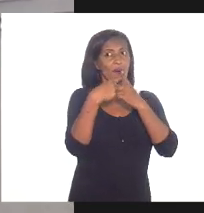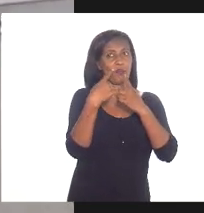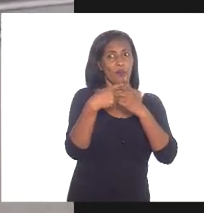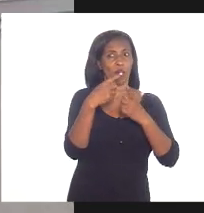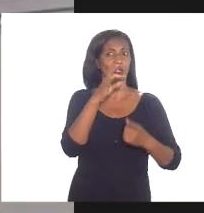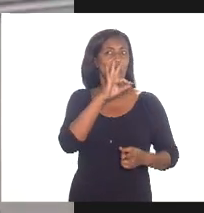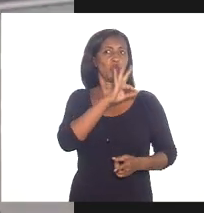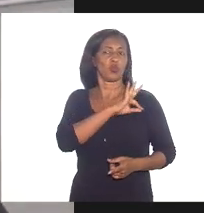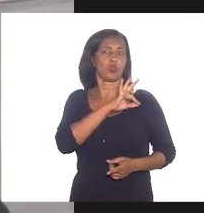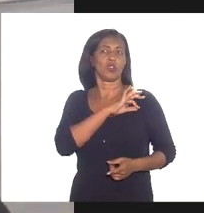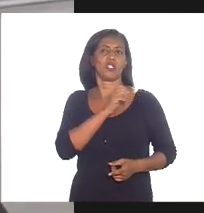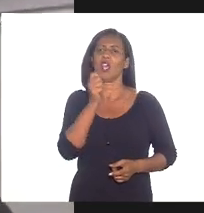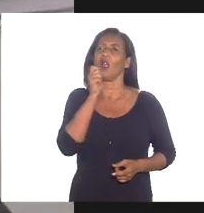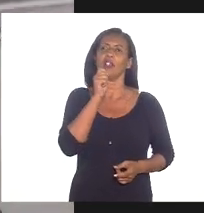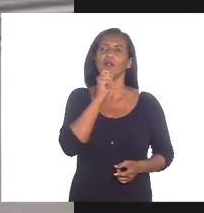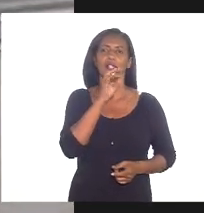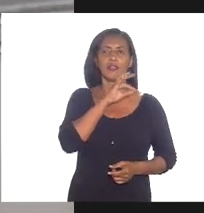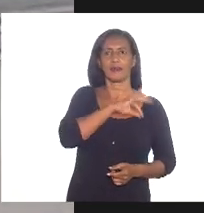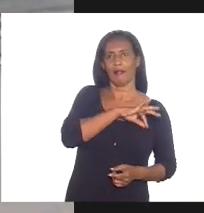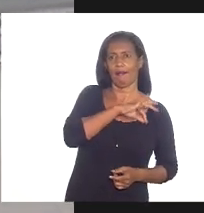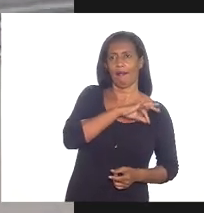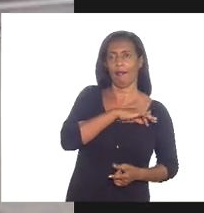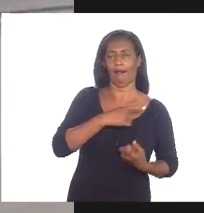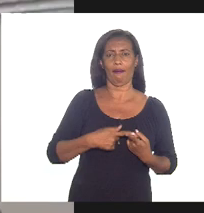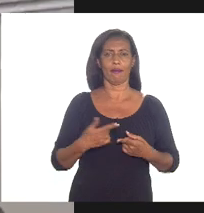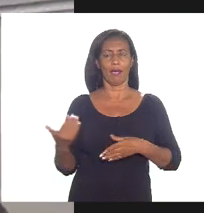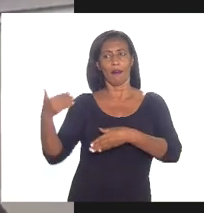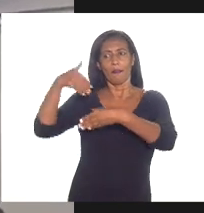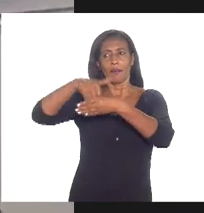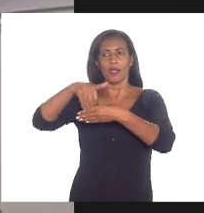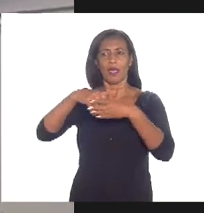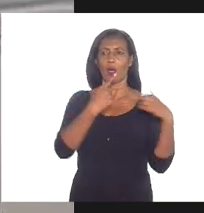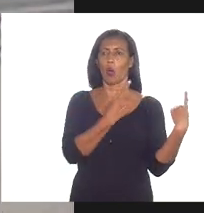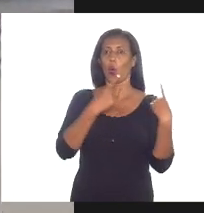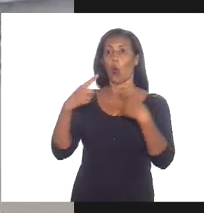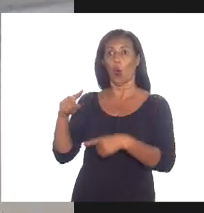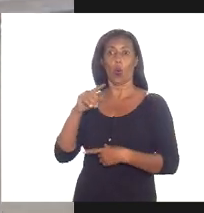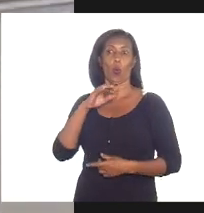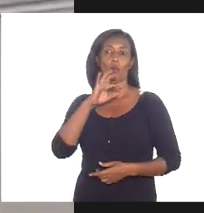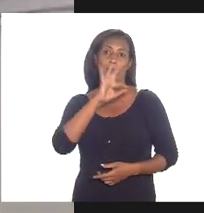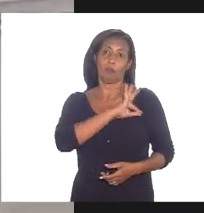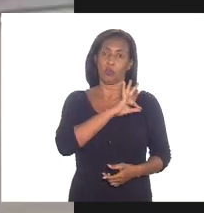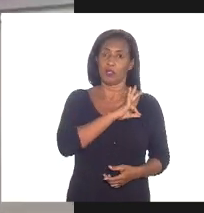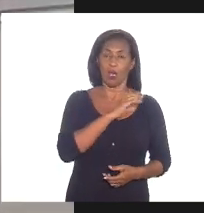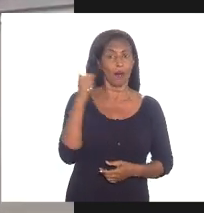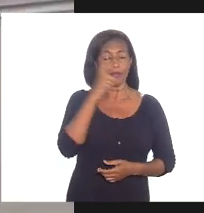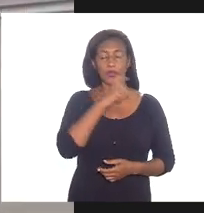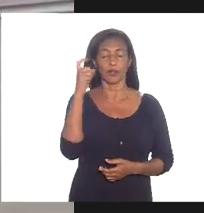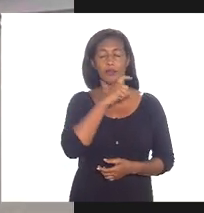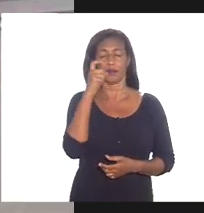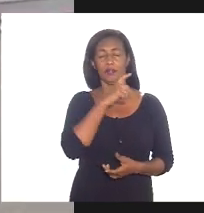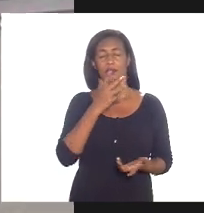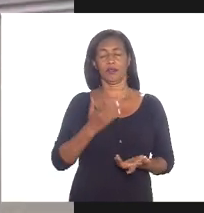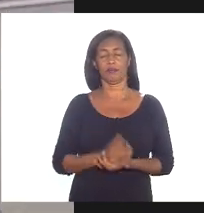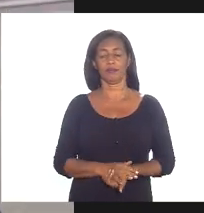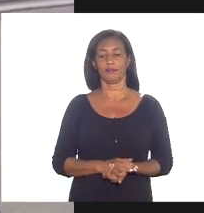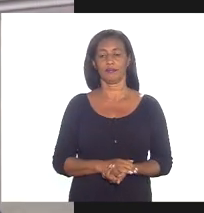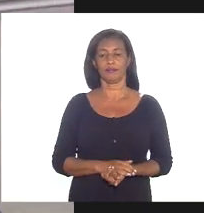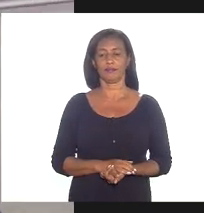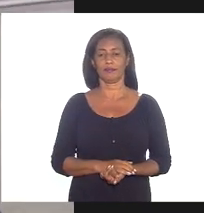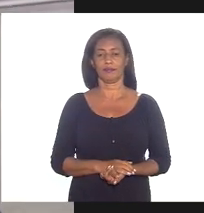policiais vão ficar sem salário? Ah, porque quem vota agora está votando contra o policial? Que é mentira. Que é